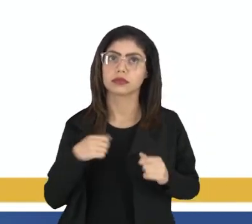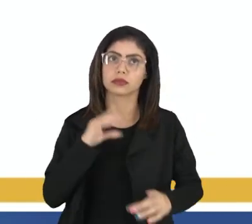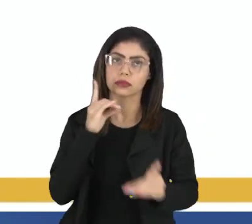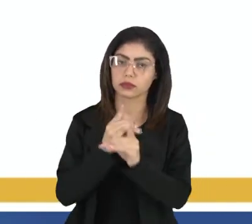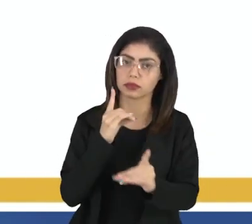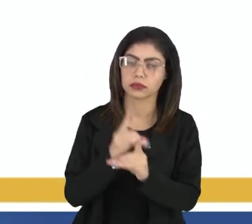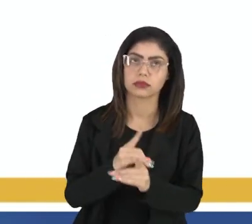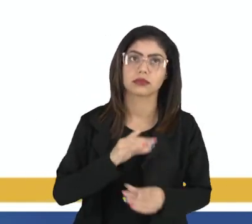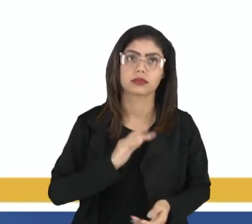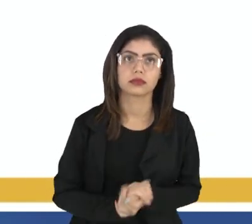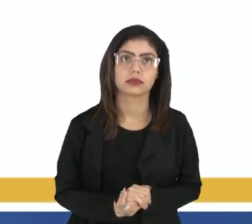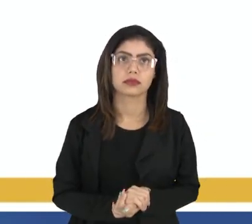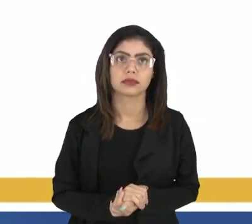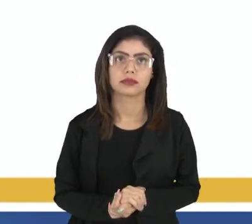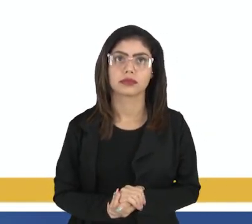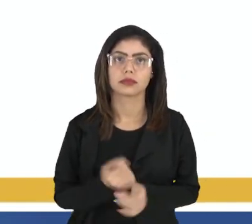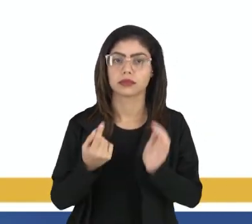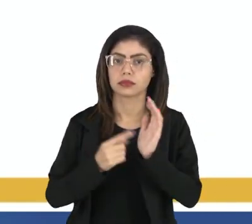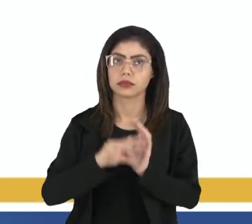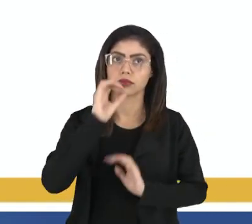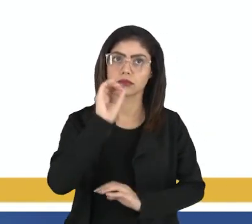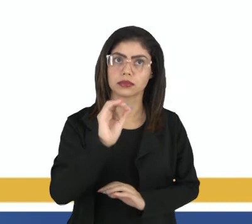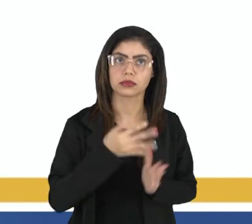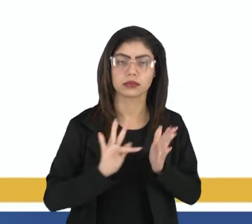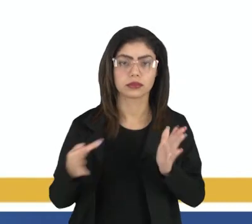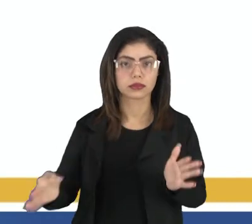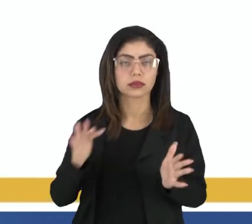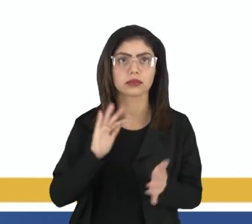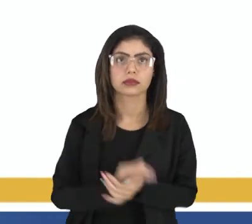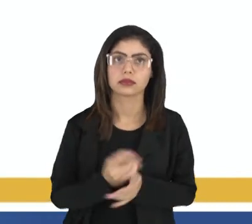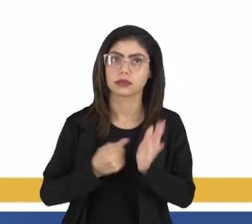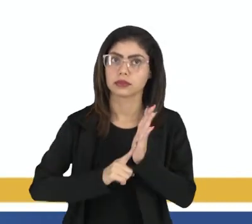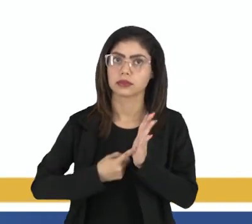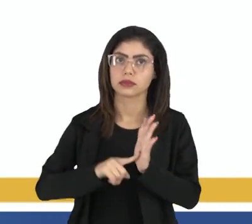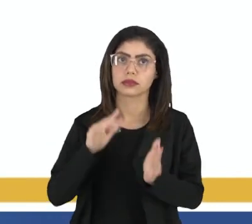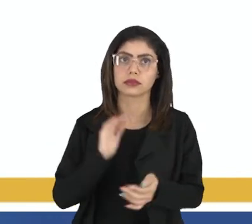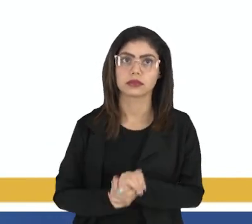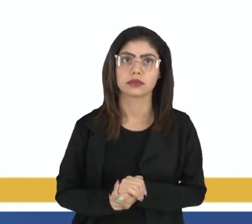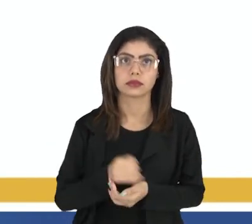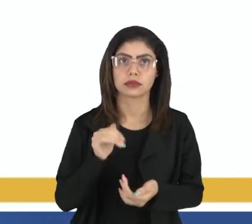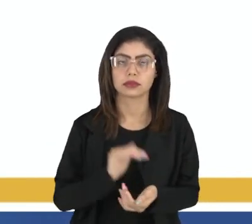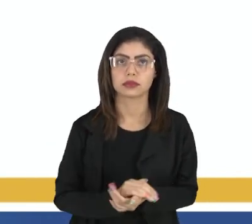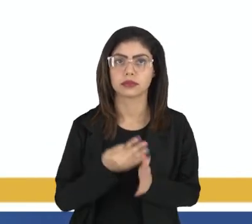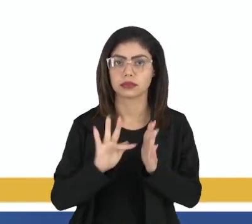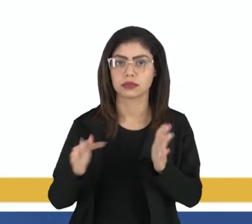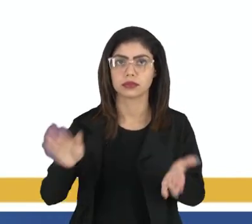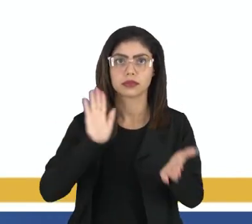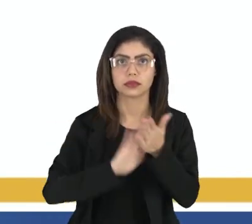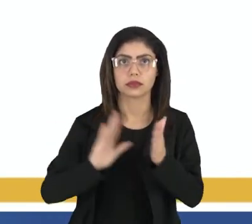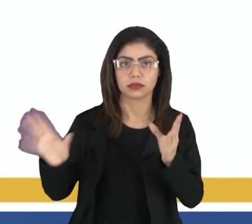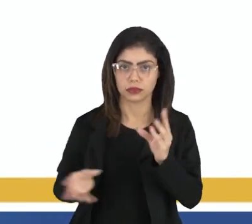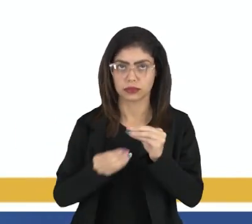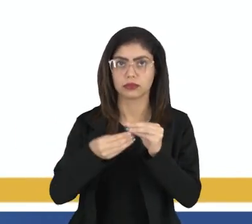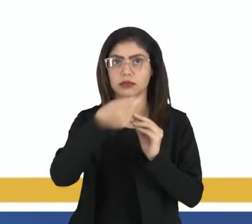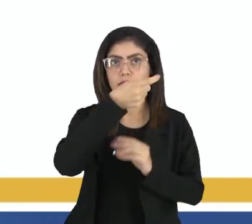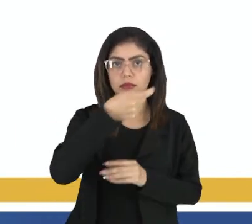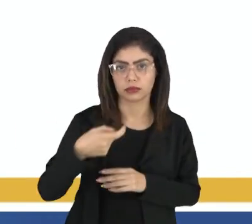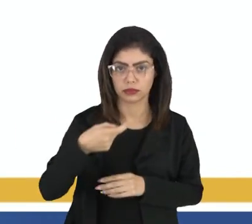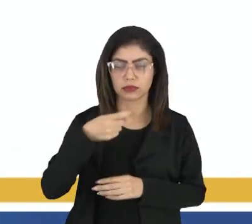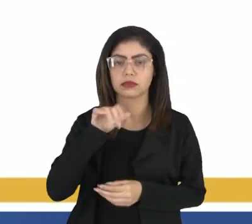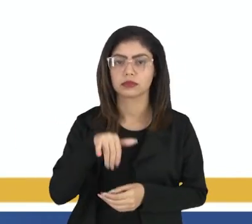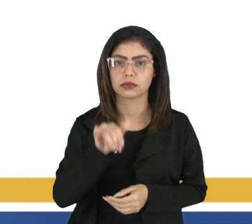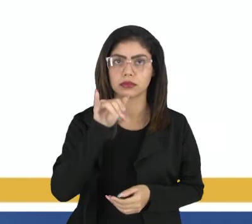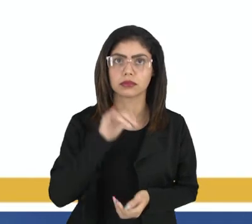precisamos encontrar os zeros da função, o ponto em que a função